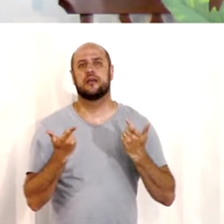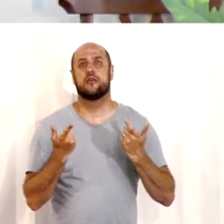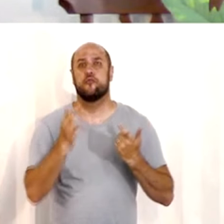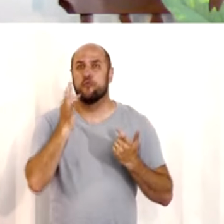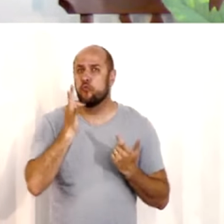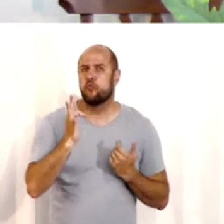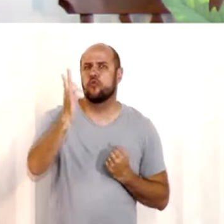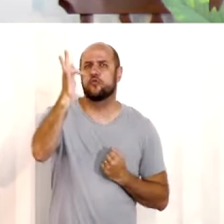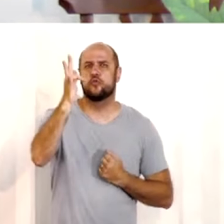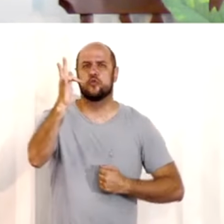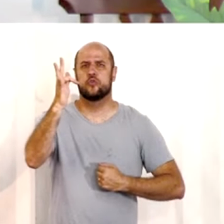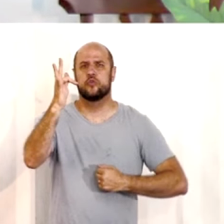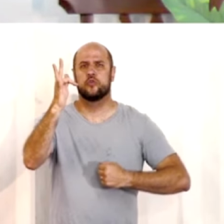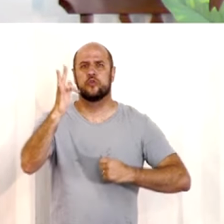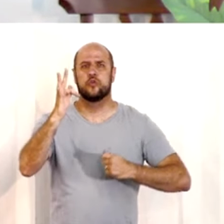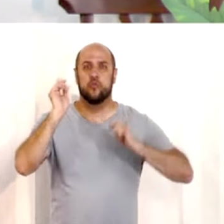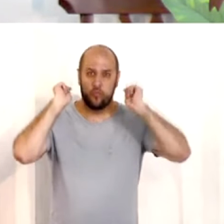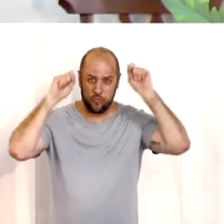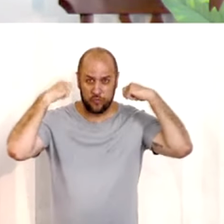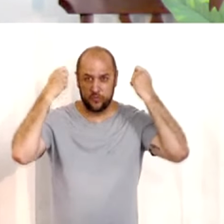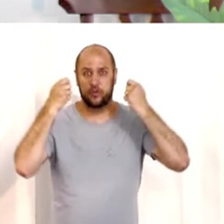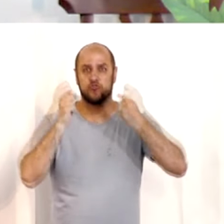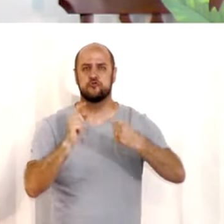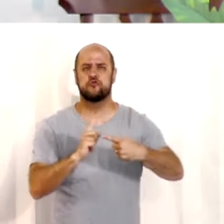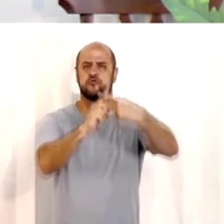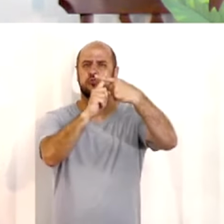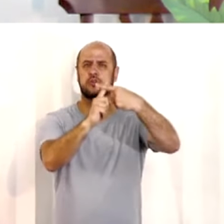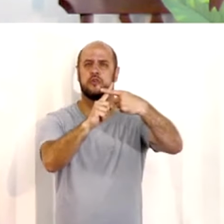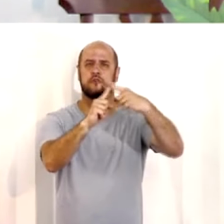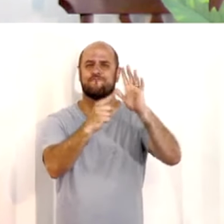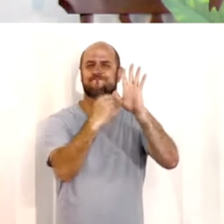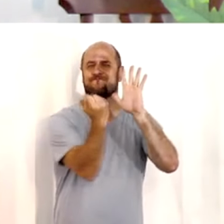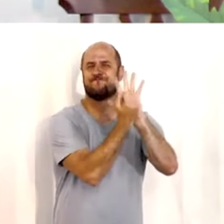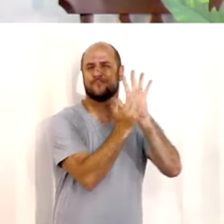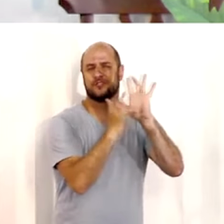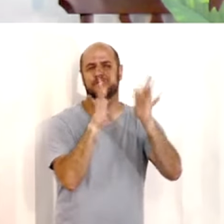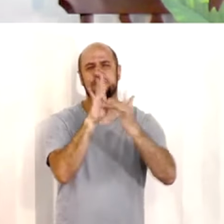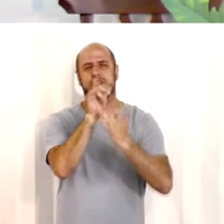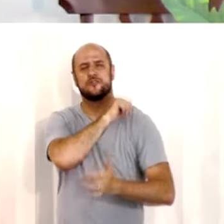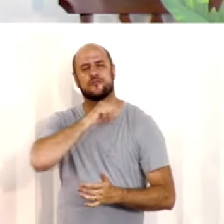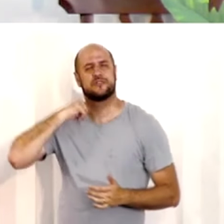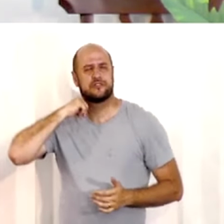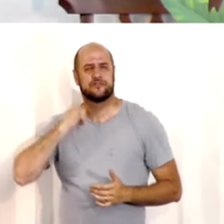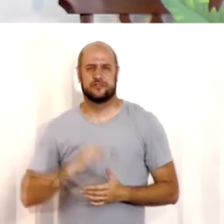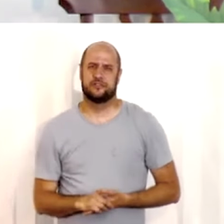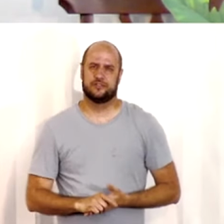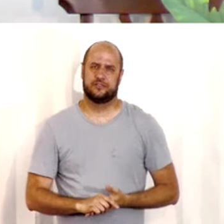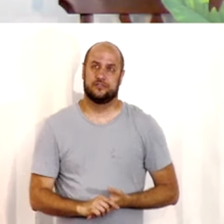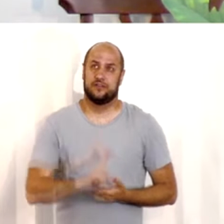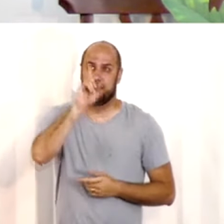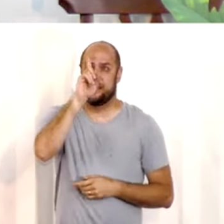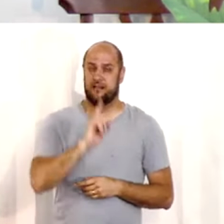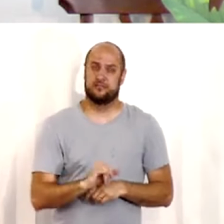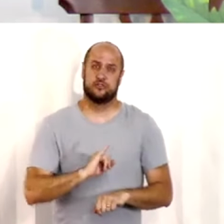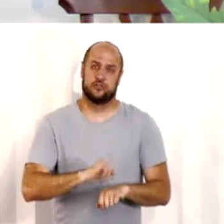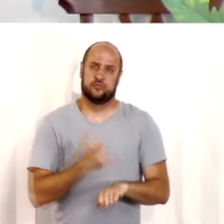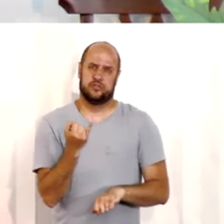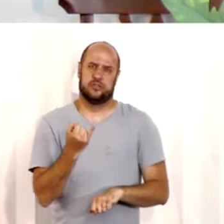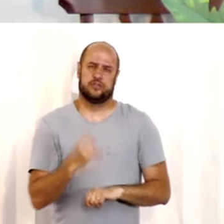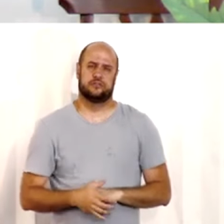numa cruz grande, ensanguentada, numa lateral de Jerusalém, onde